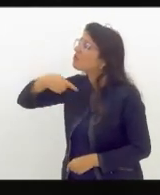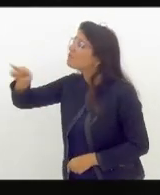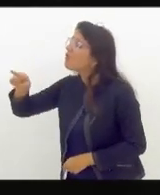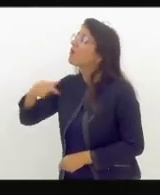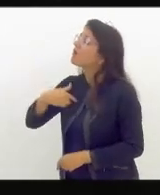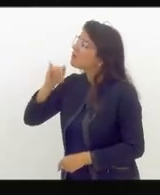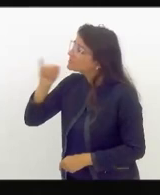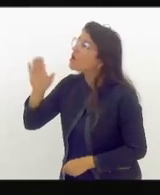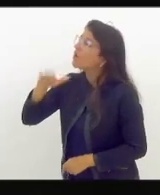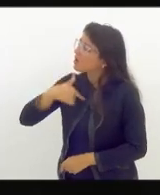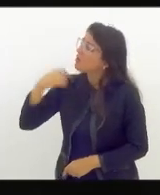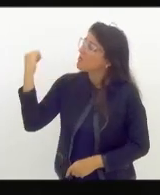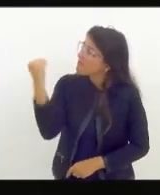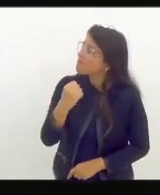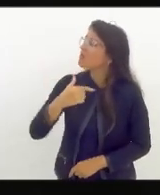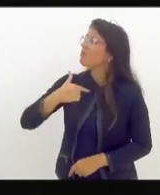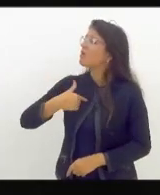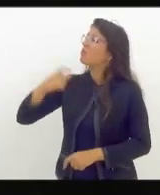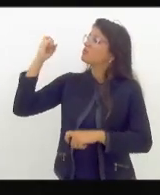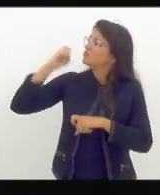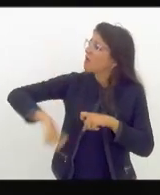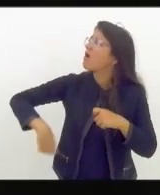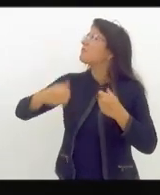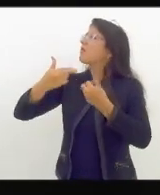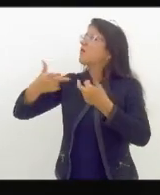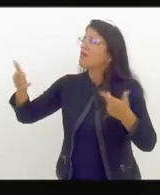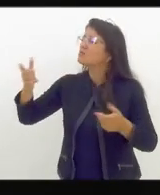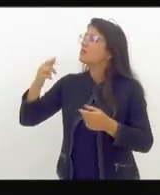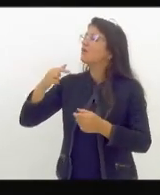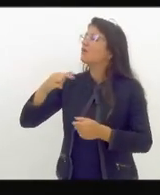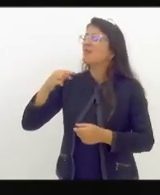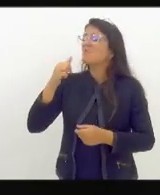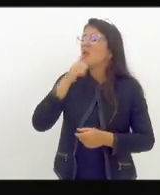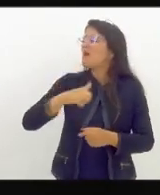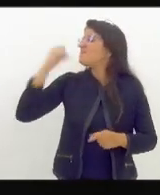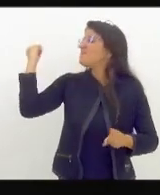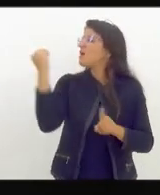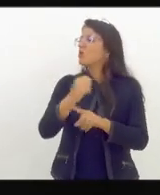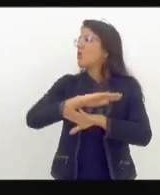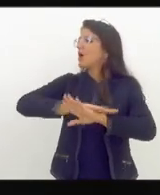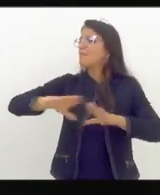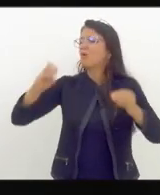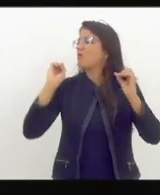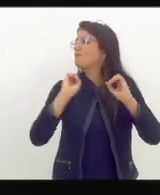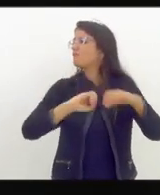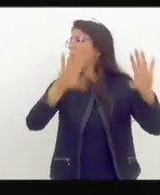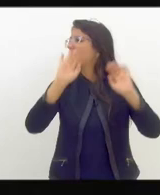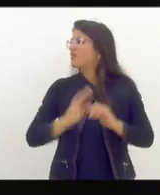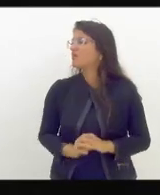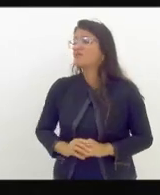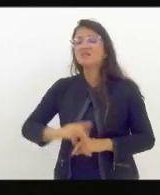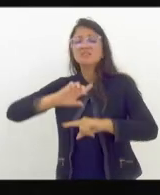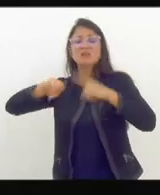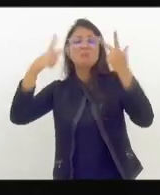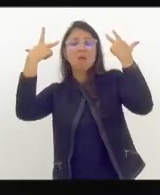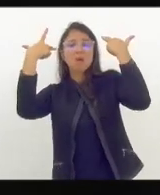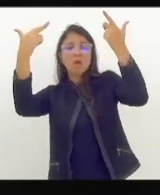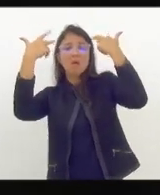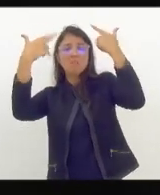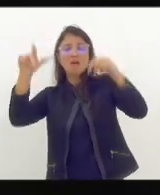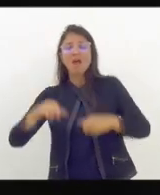que estrucidou, que eliminou, que tirou de cena uma mulher e simplesmente ficar ileso, responder